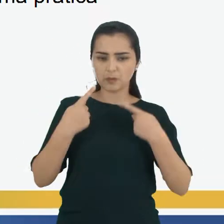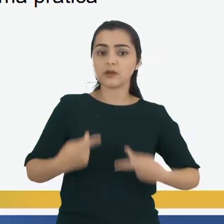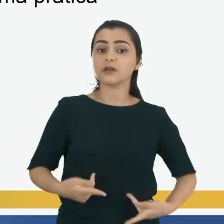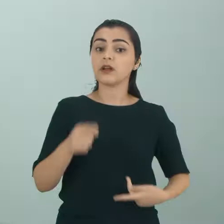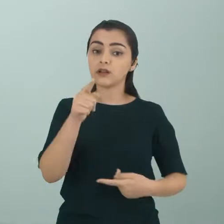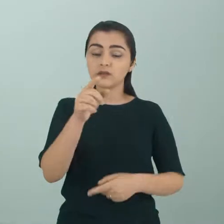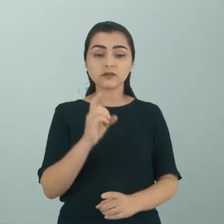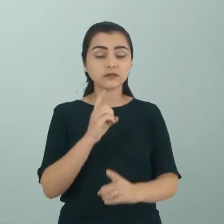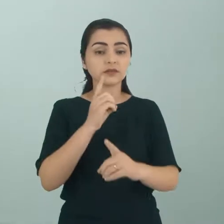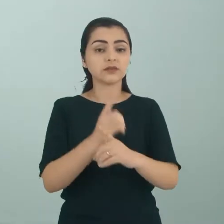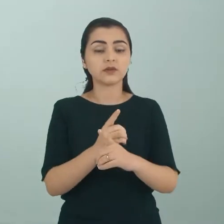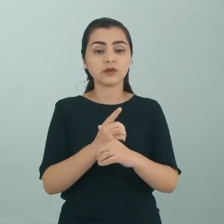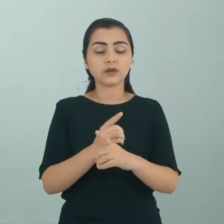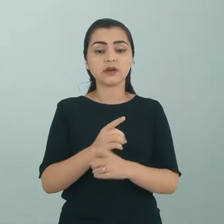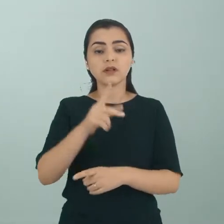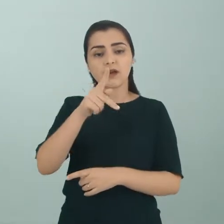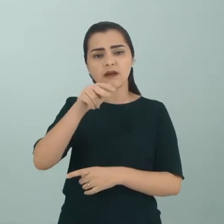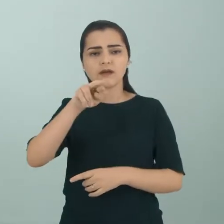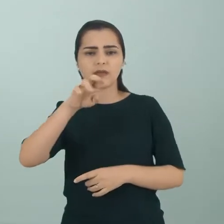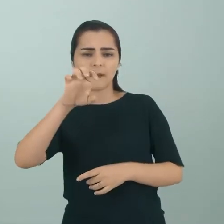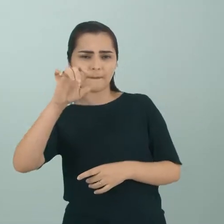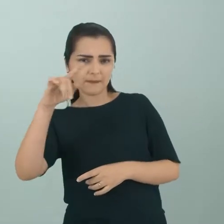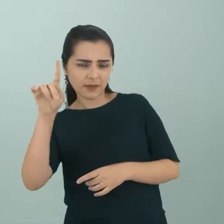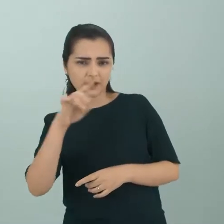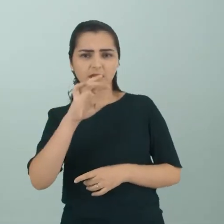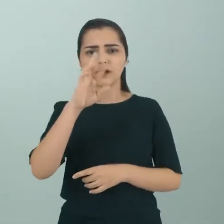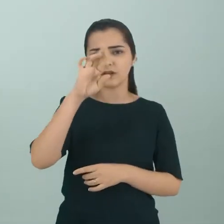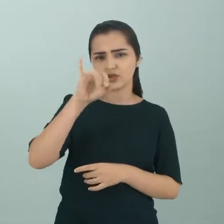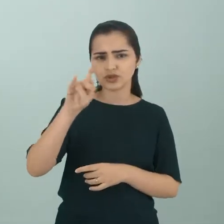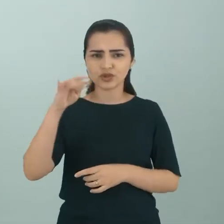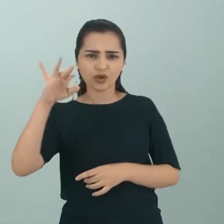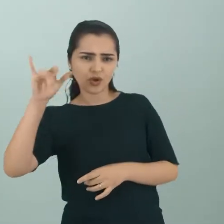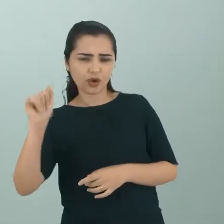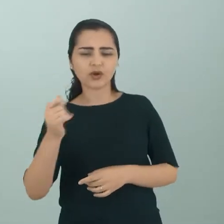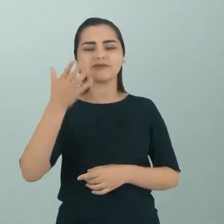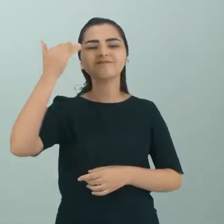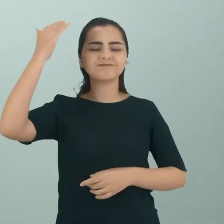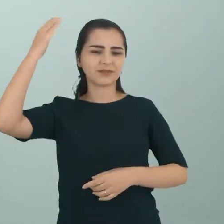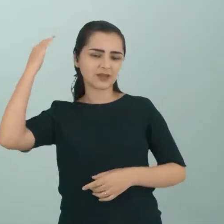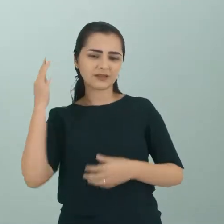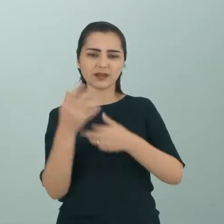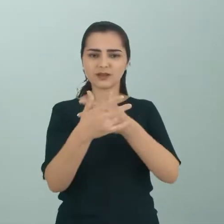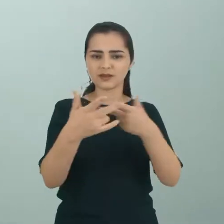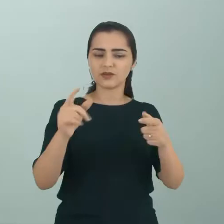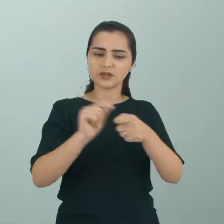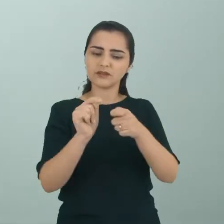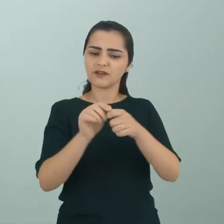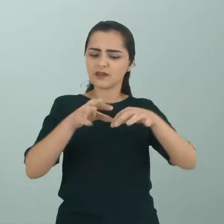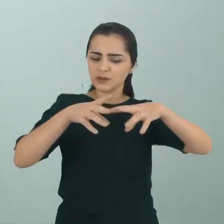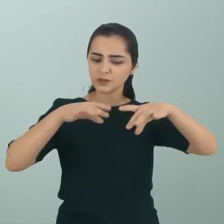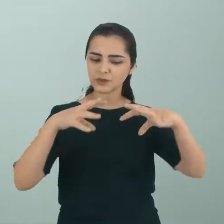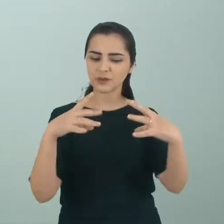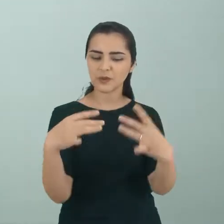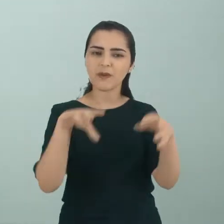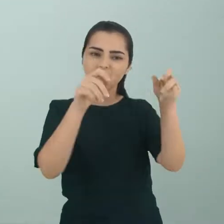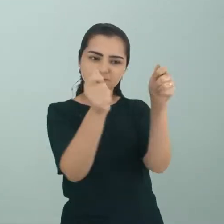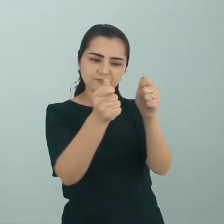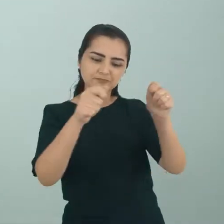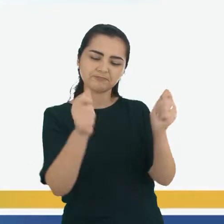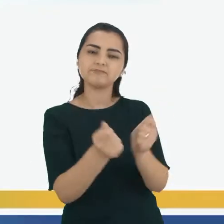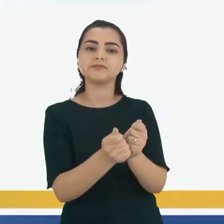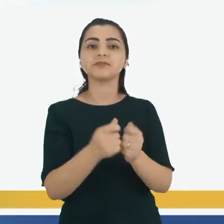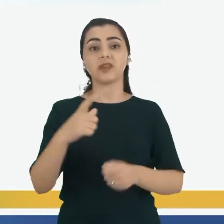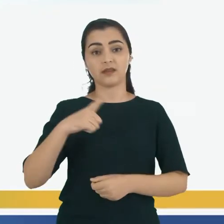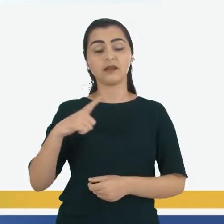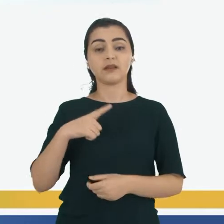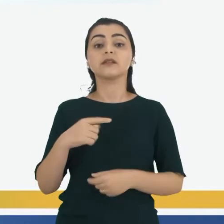Você vai encontrar desde a pré-história elementos que foram feitos com barro, foram modelados. E eu tenho